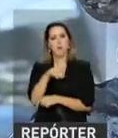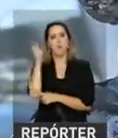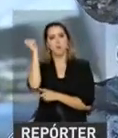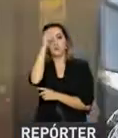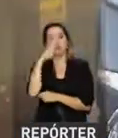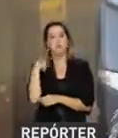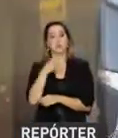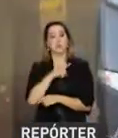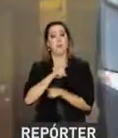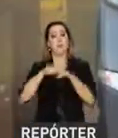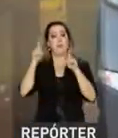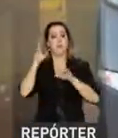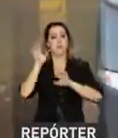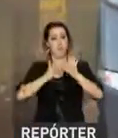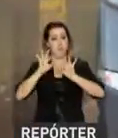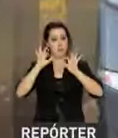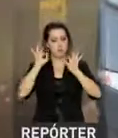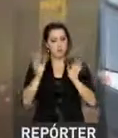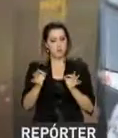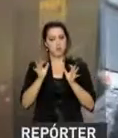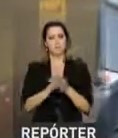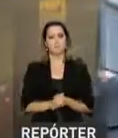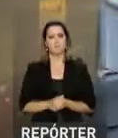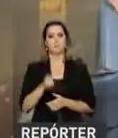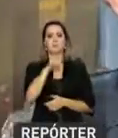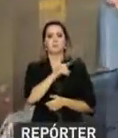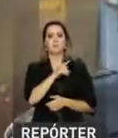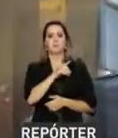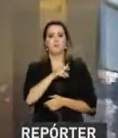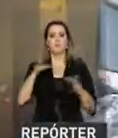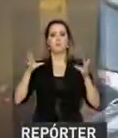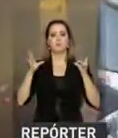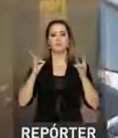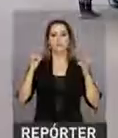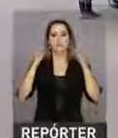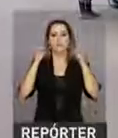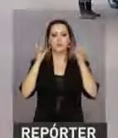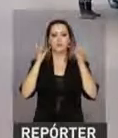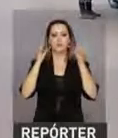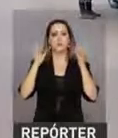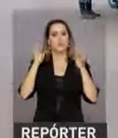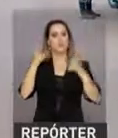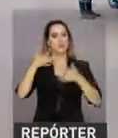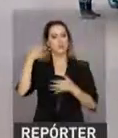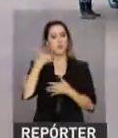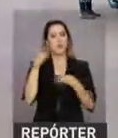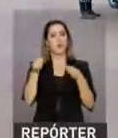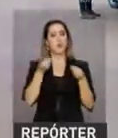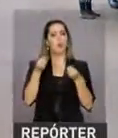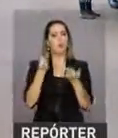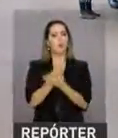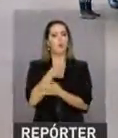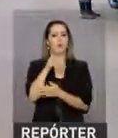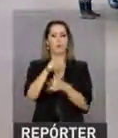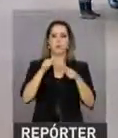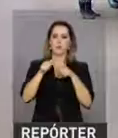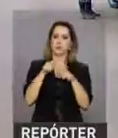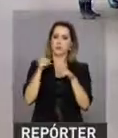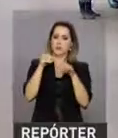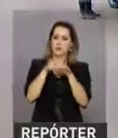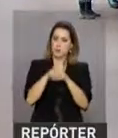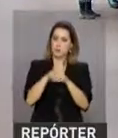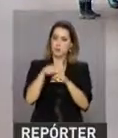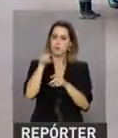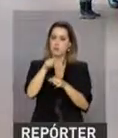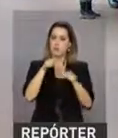no terreno. O coronel responsável pela Força Nacional de Segurança Pública explicou como será a atuação dos